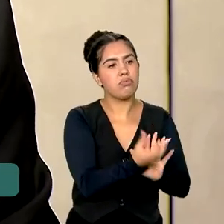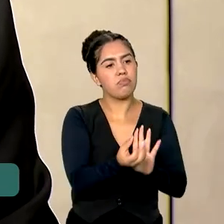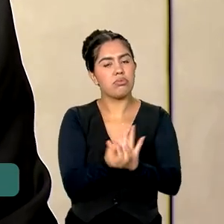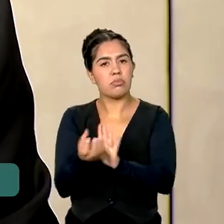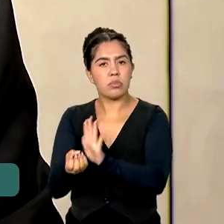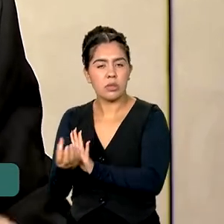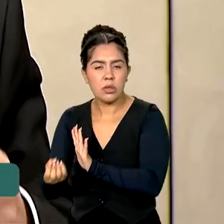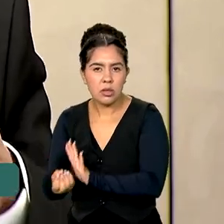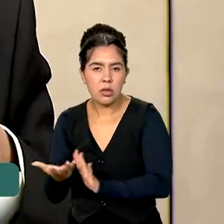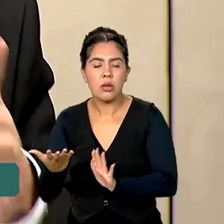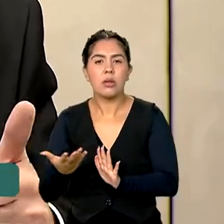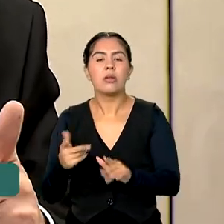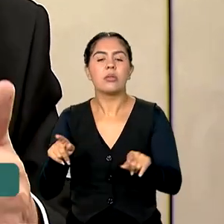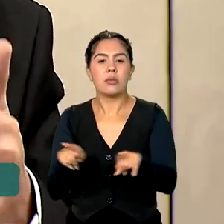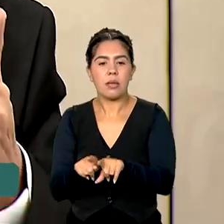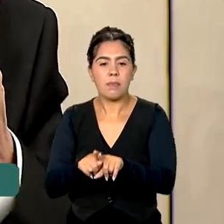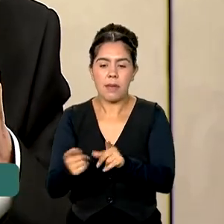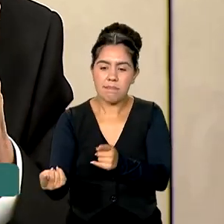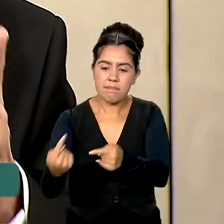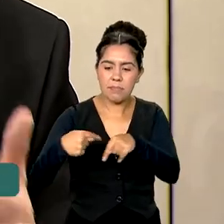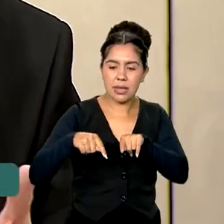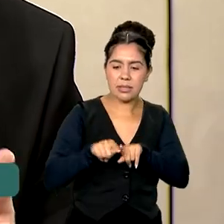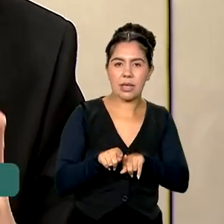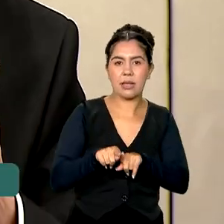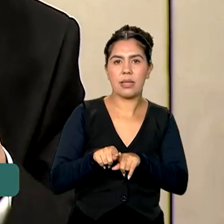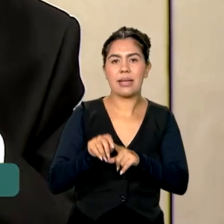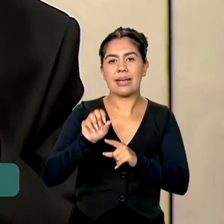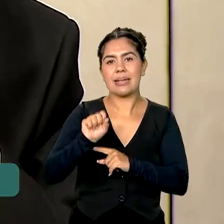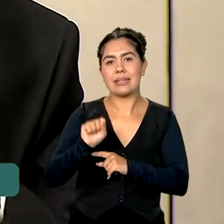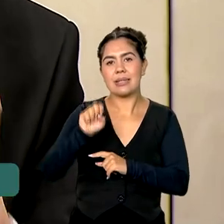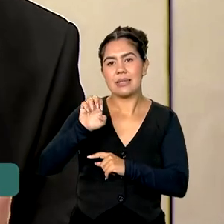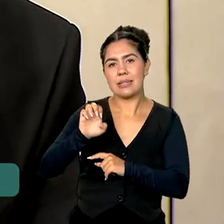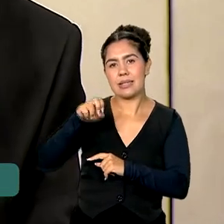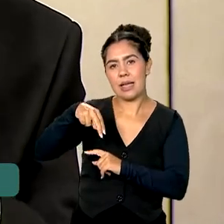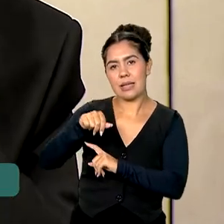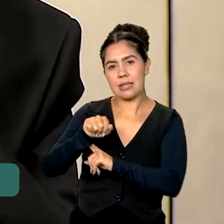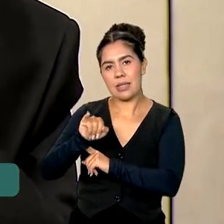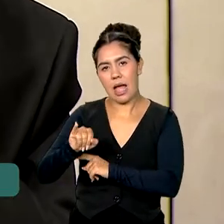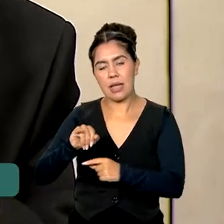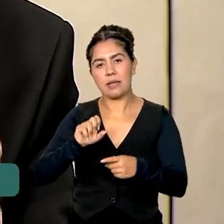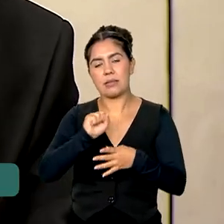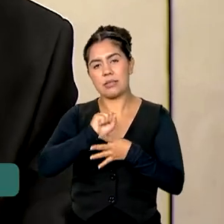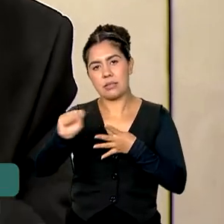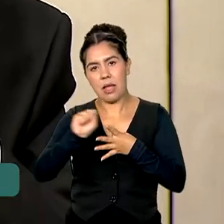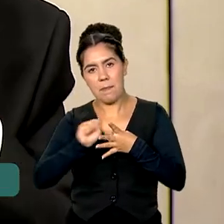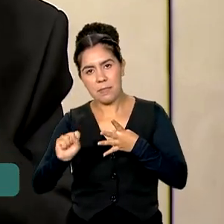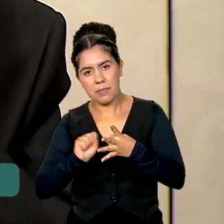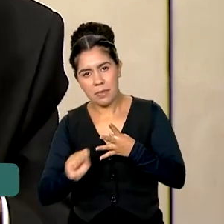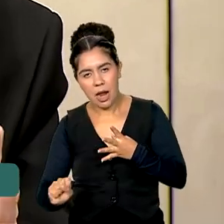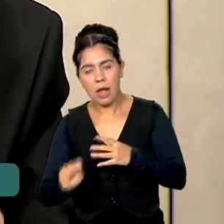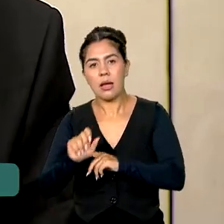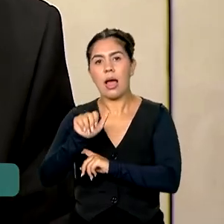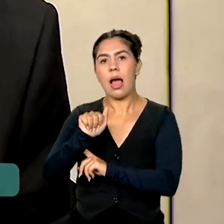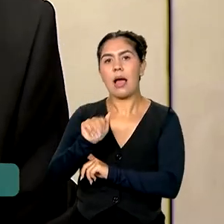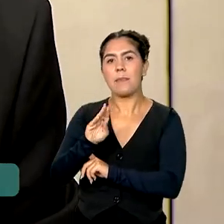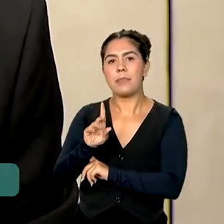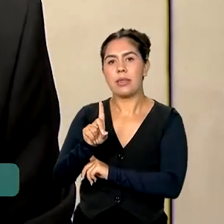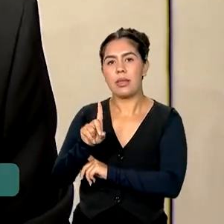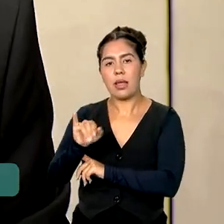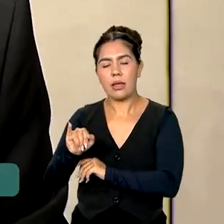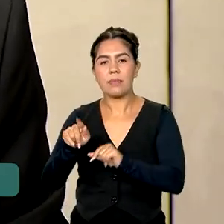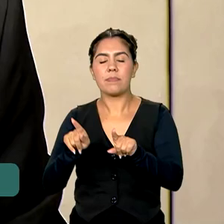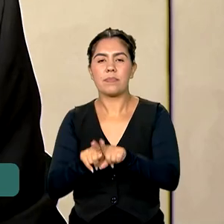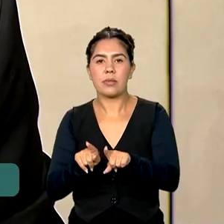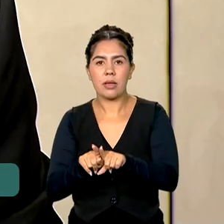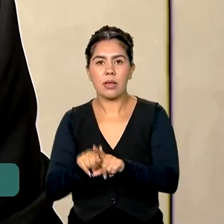a grande parceria Senai sebrai a Bdi fep embrap